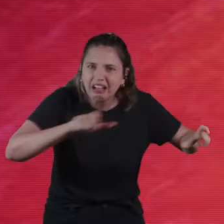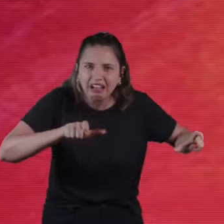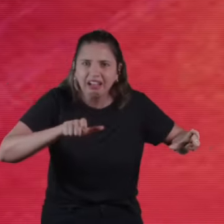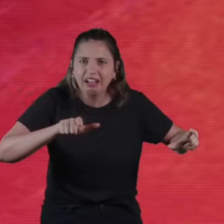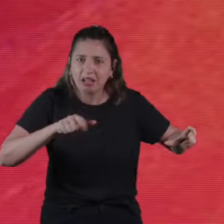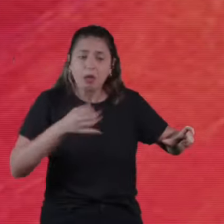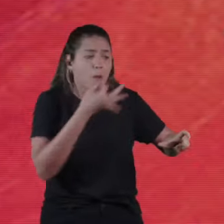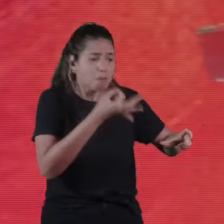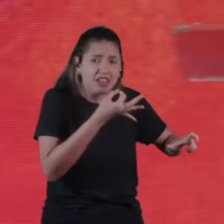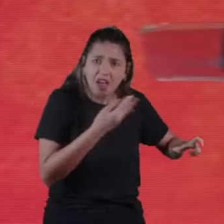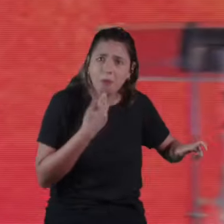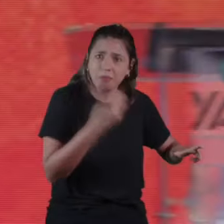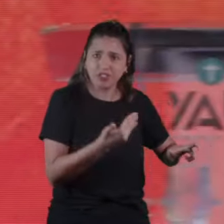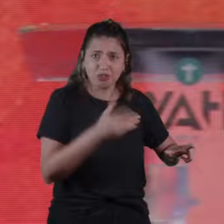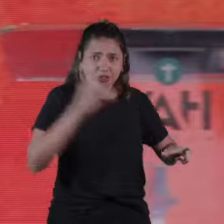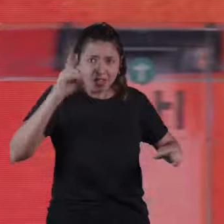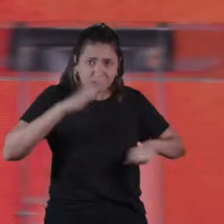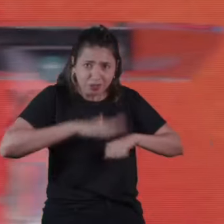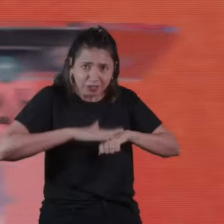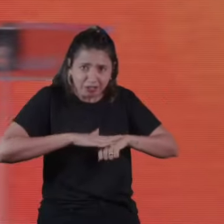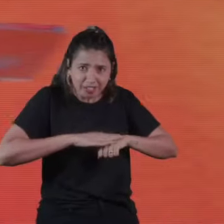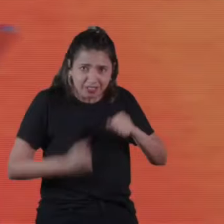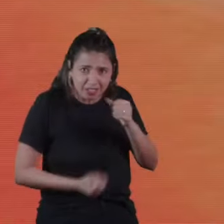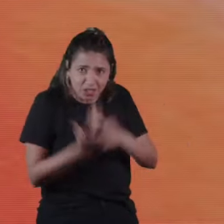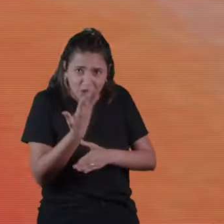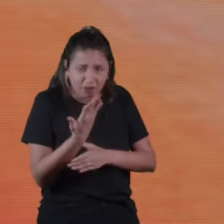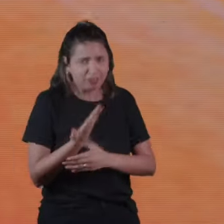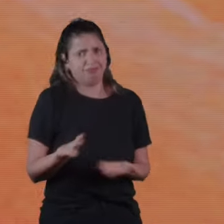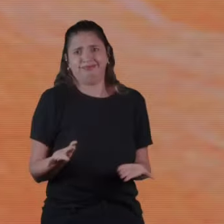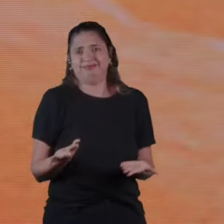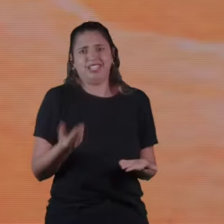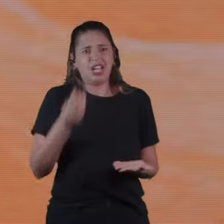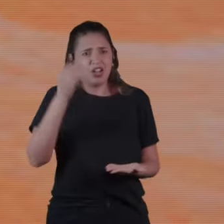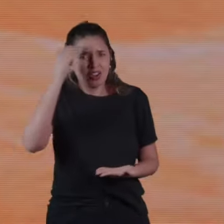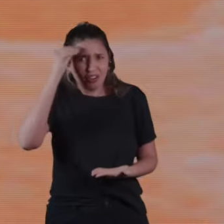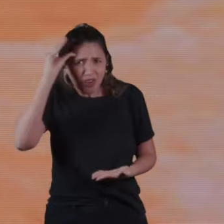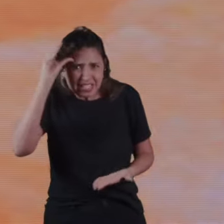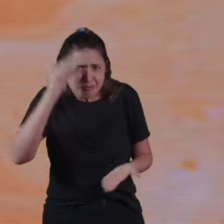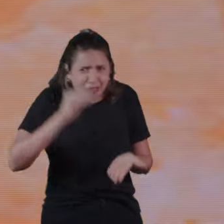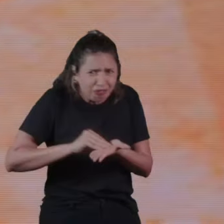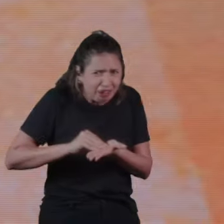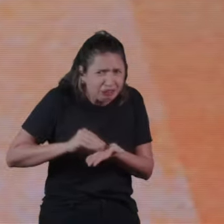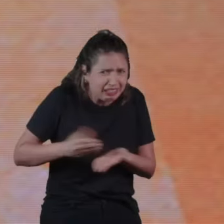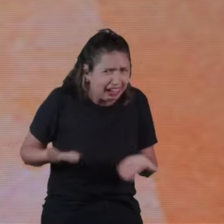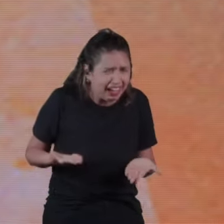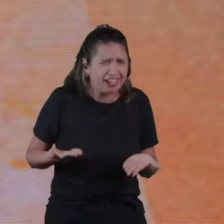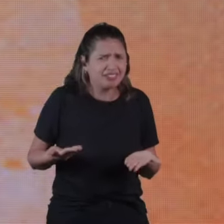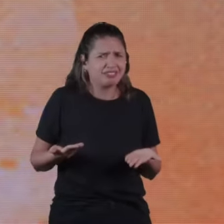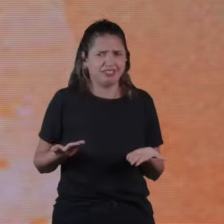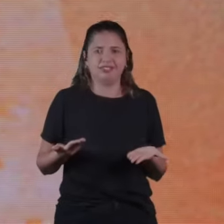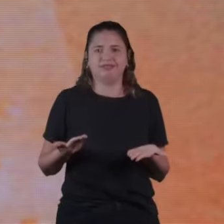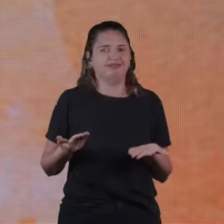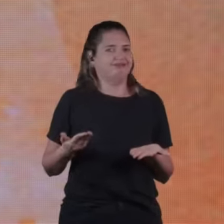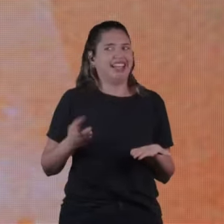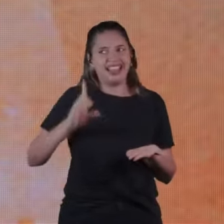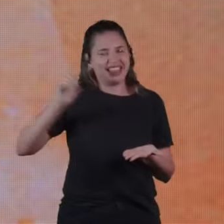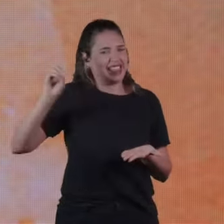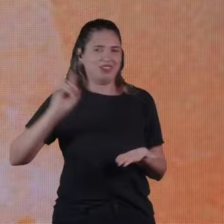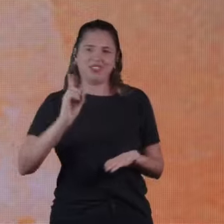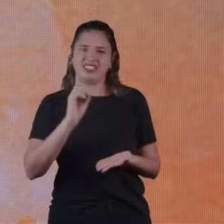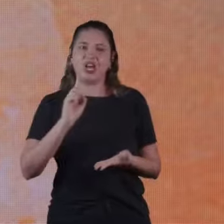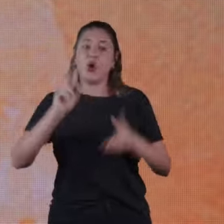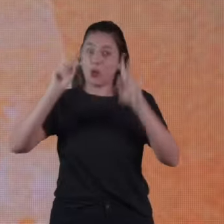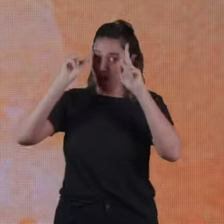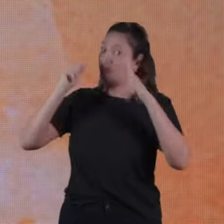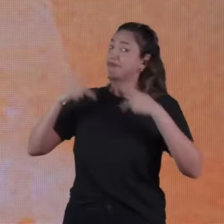pedir opinião de alguém? Ele tinha carência de conhecimento em alguma área? A gente pode ter. Às vezes você